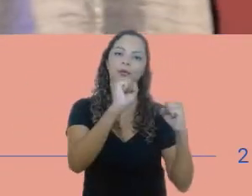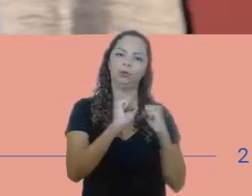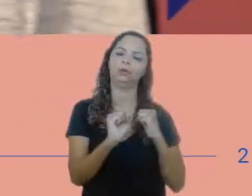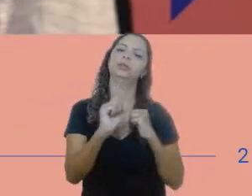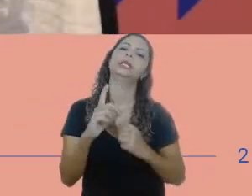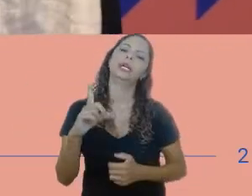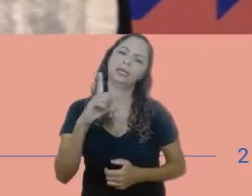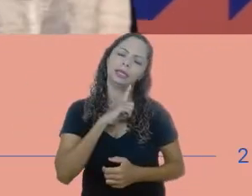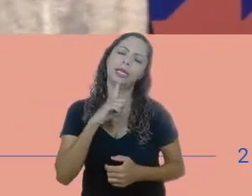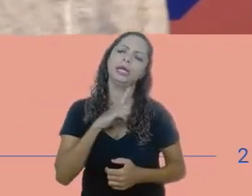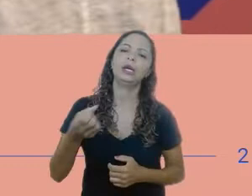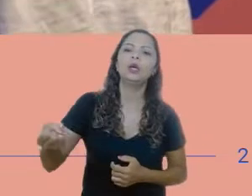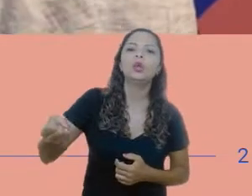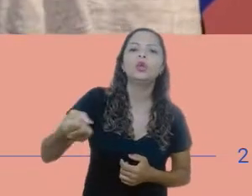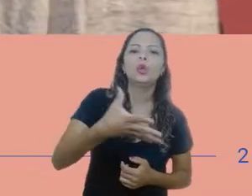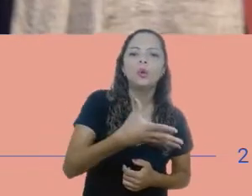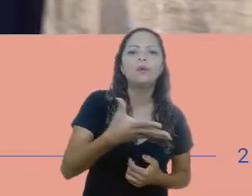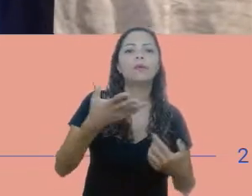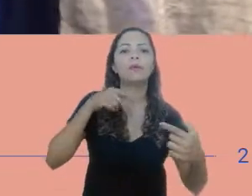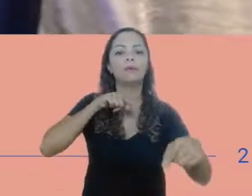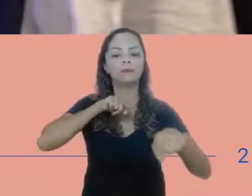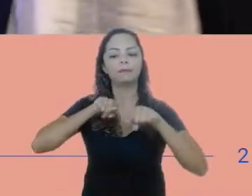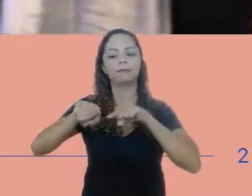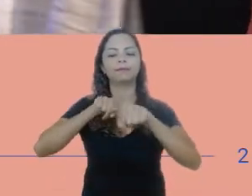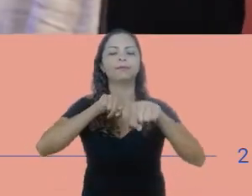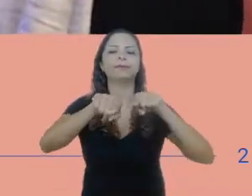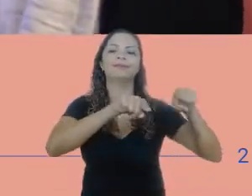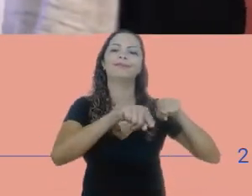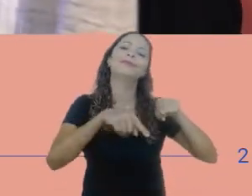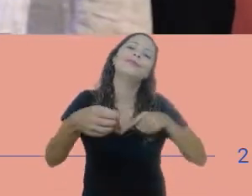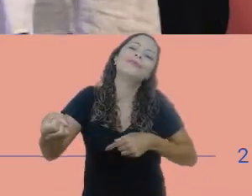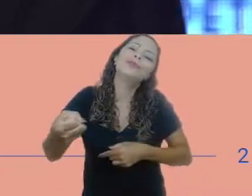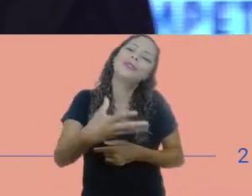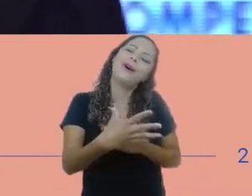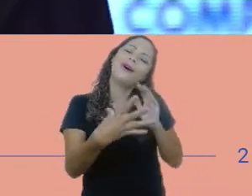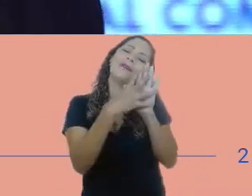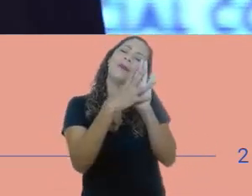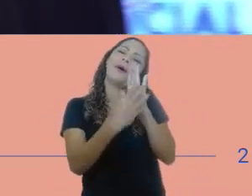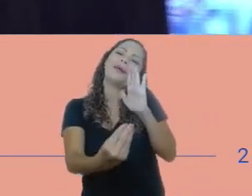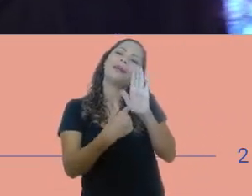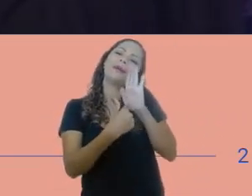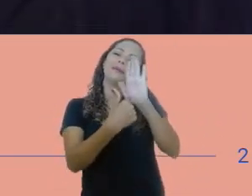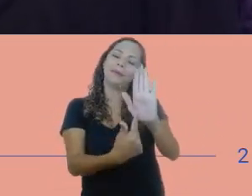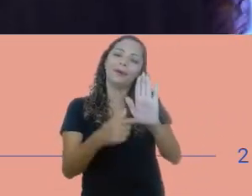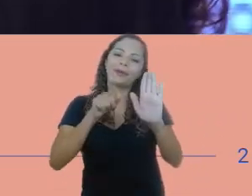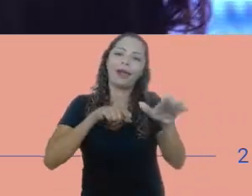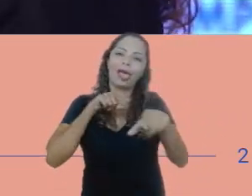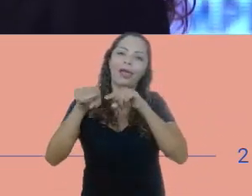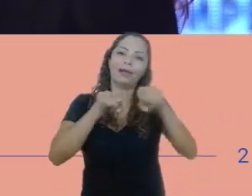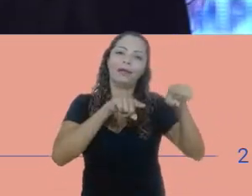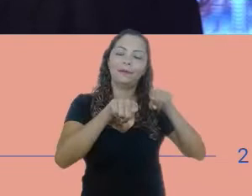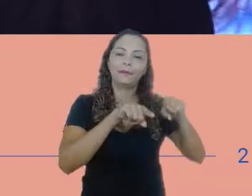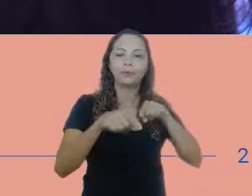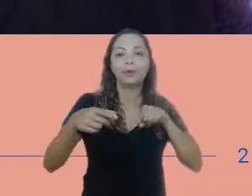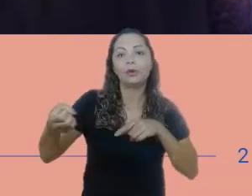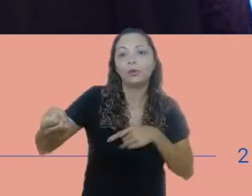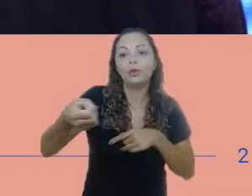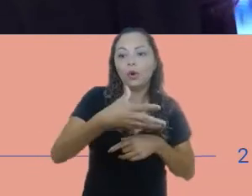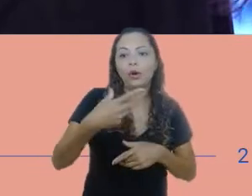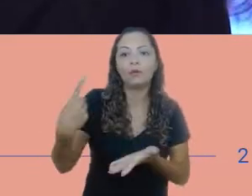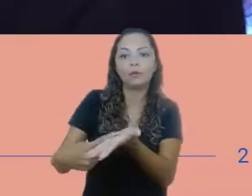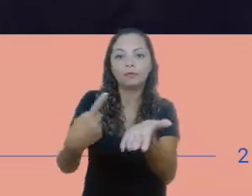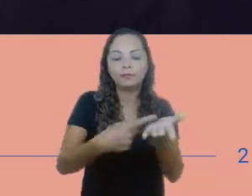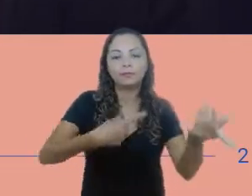modelo de competitividade não é um novo modelo que traz novos negócios e traz um ganho de diferencial